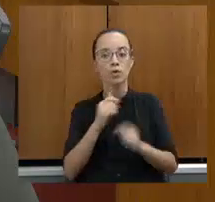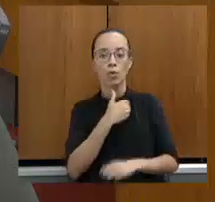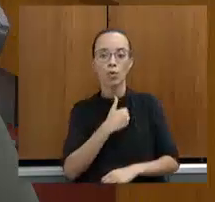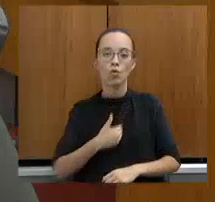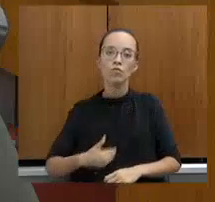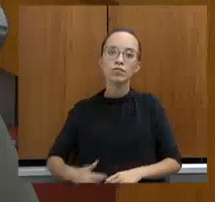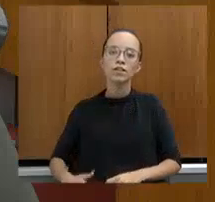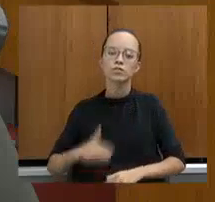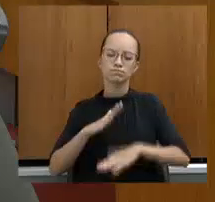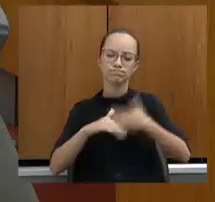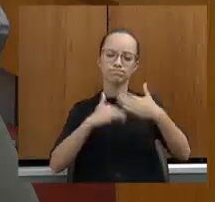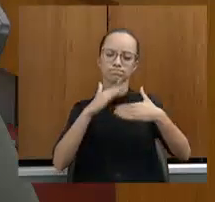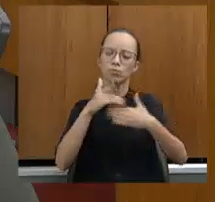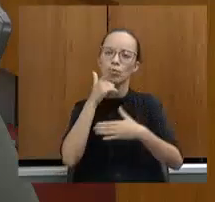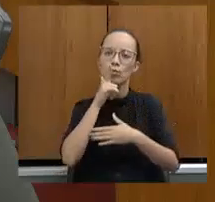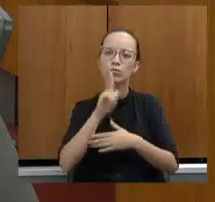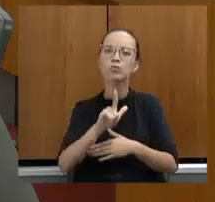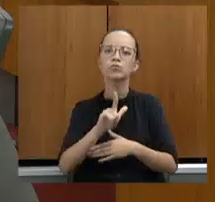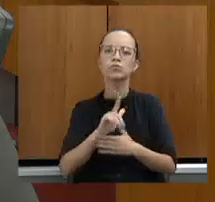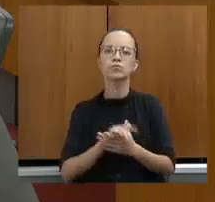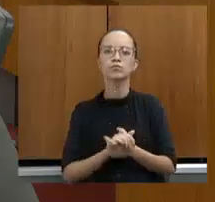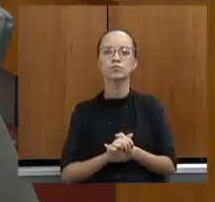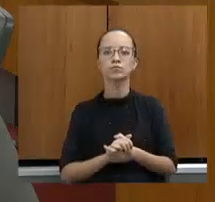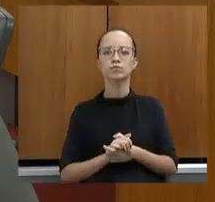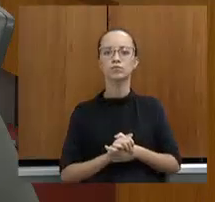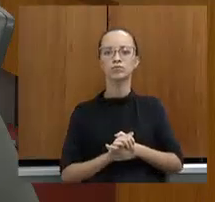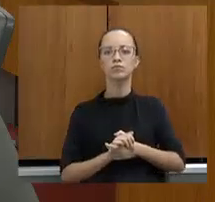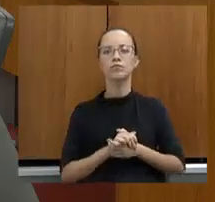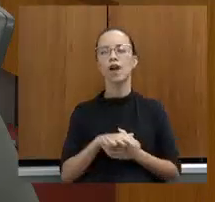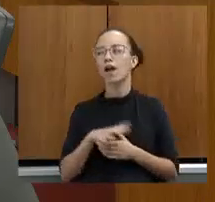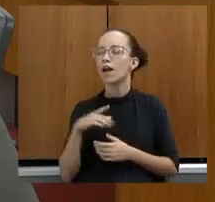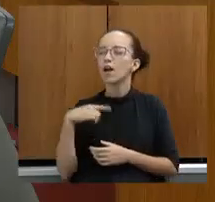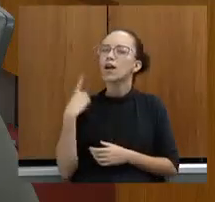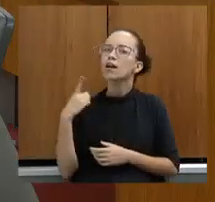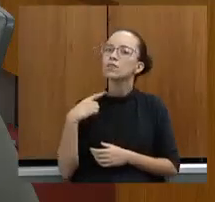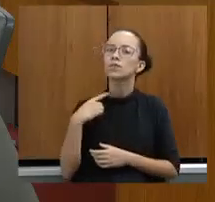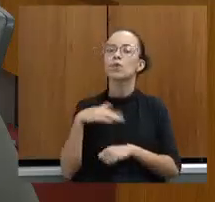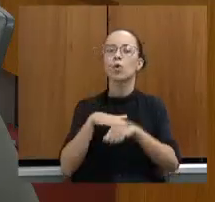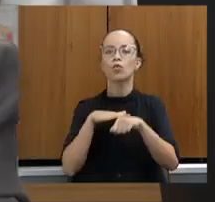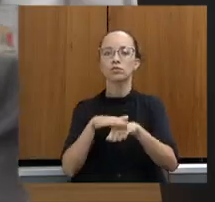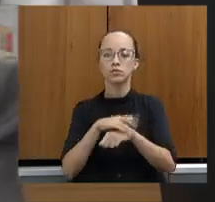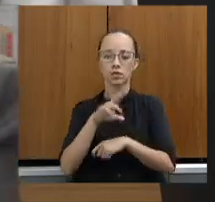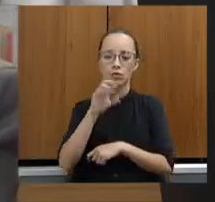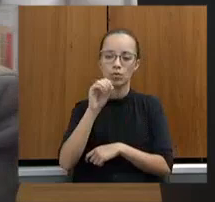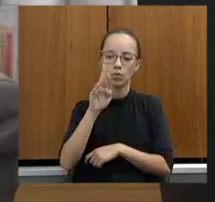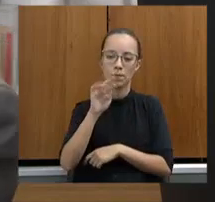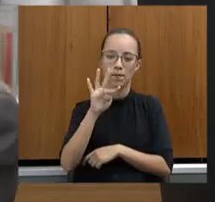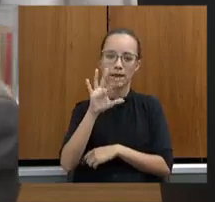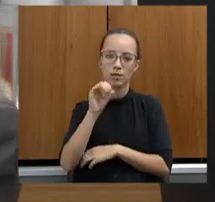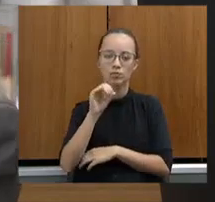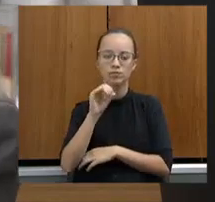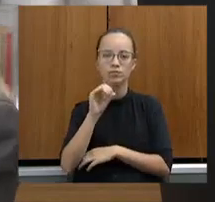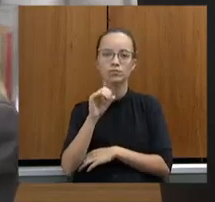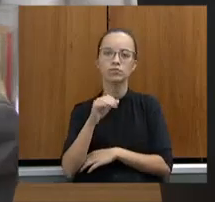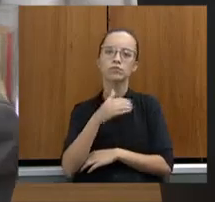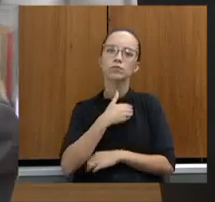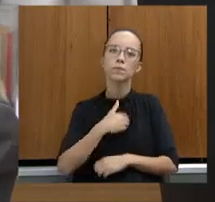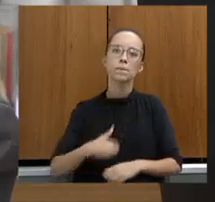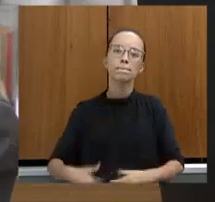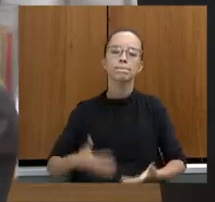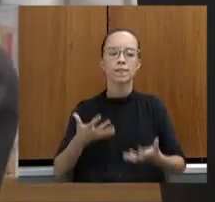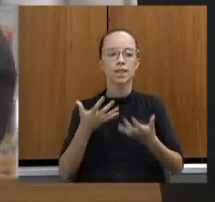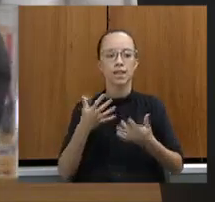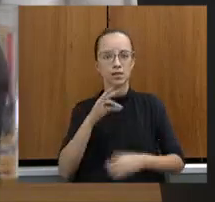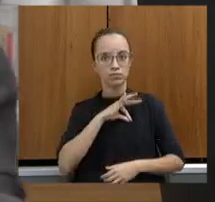ter avanço significativo ah Deputado falei com o Roberto Andrade o governo quer atualizar o salário